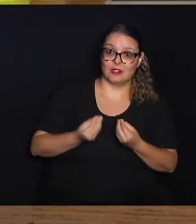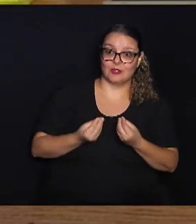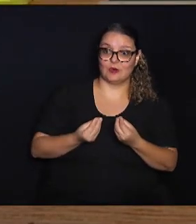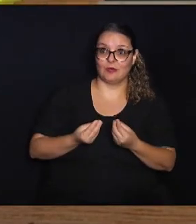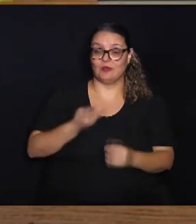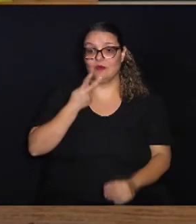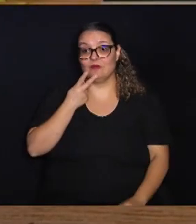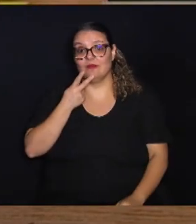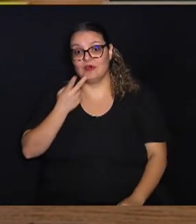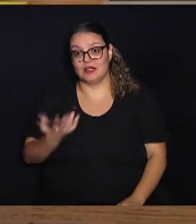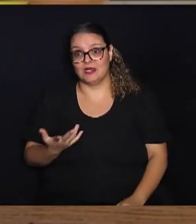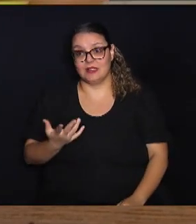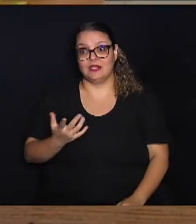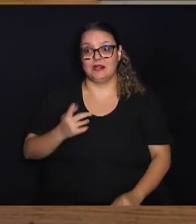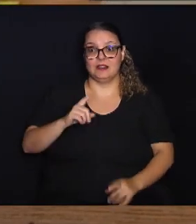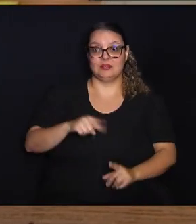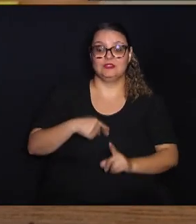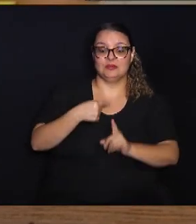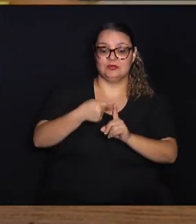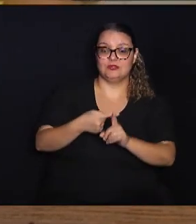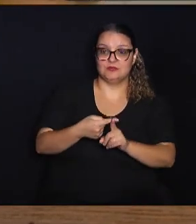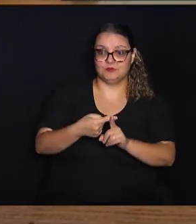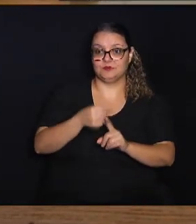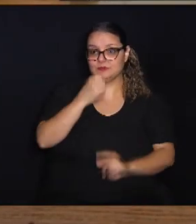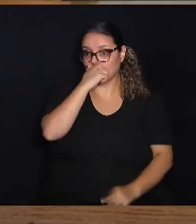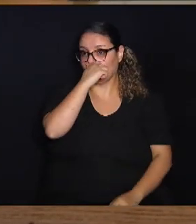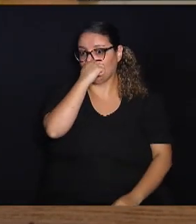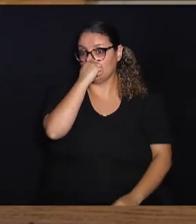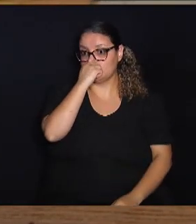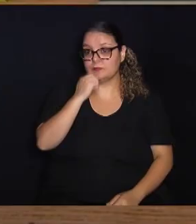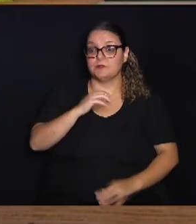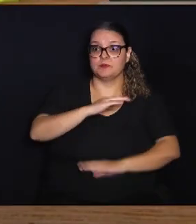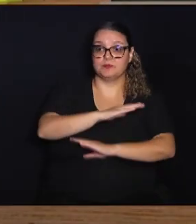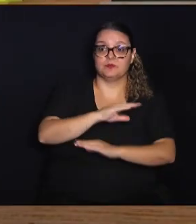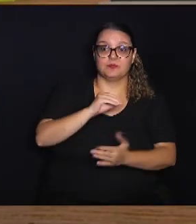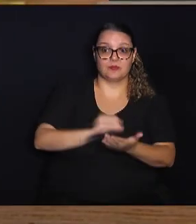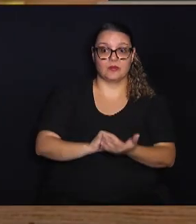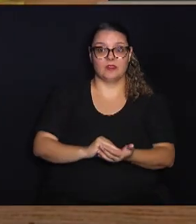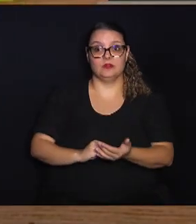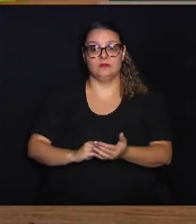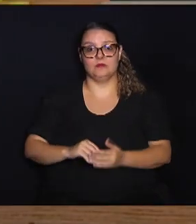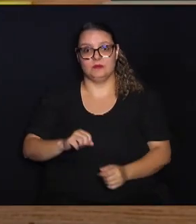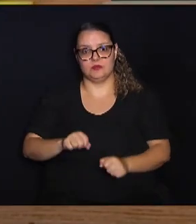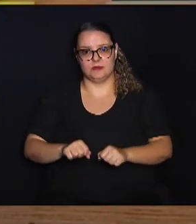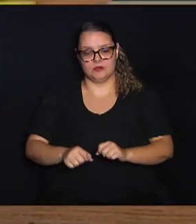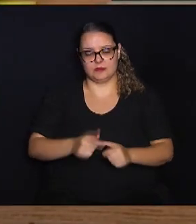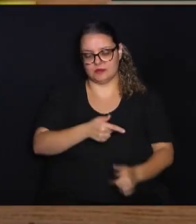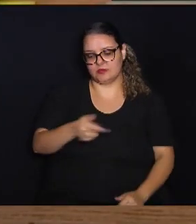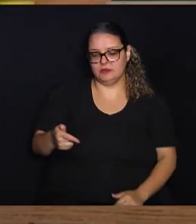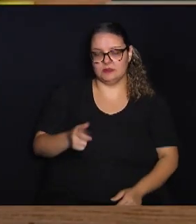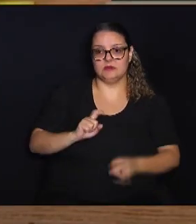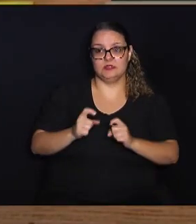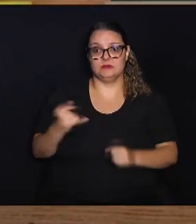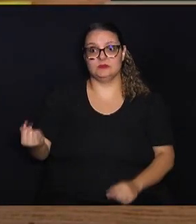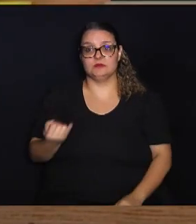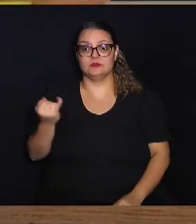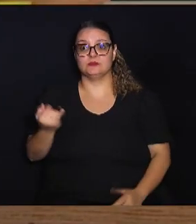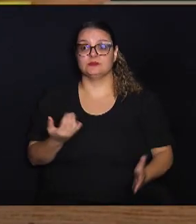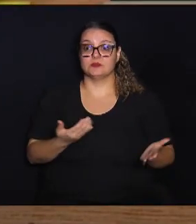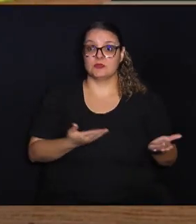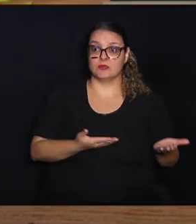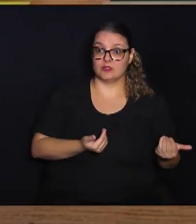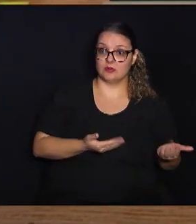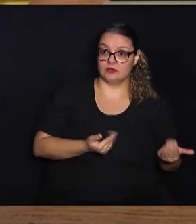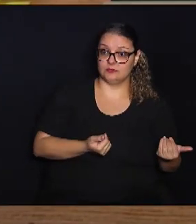falar de forma positiva, a Câmara teve na última semana uma reunião importante que trata daquele jovem